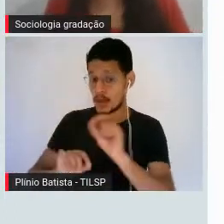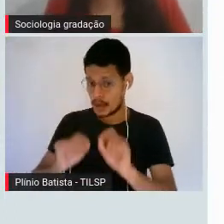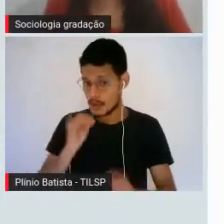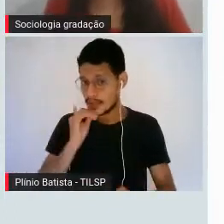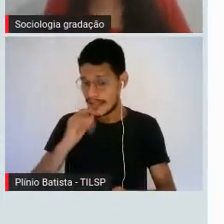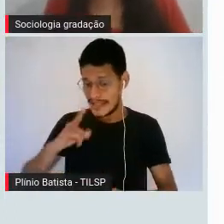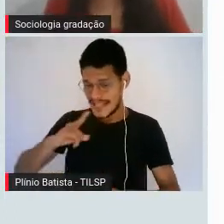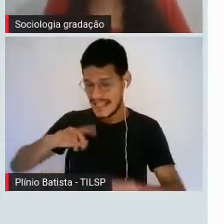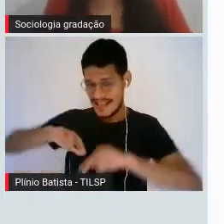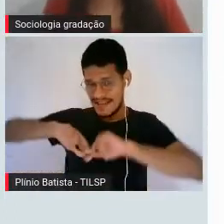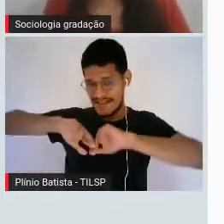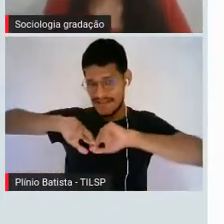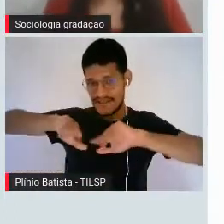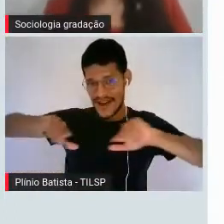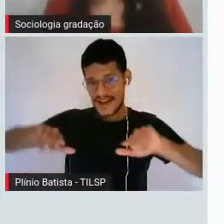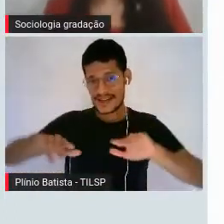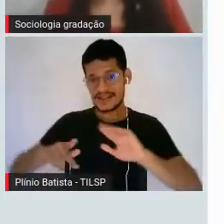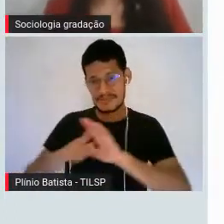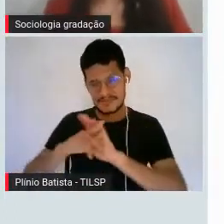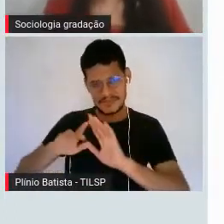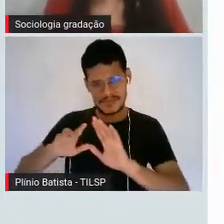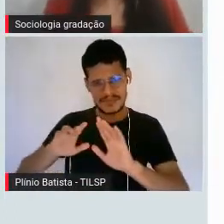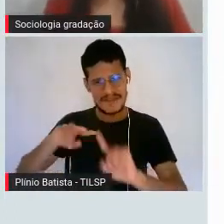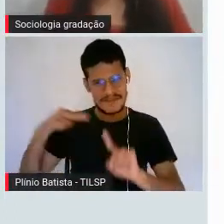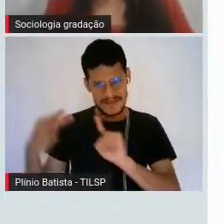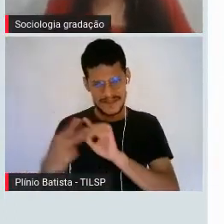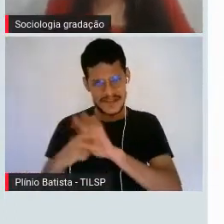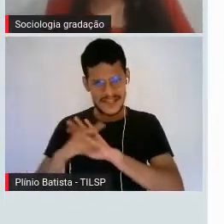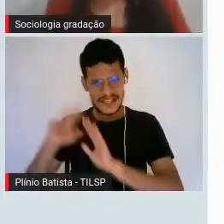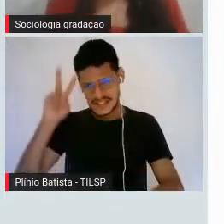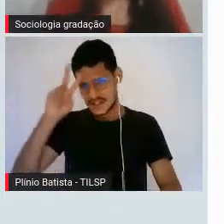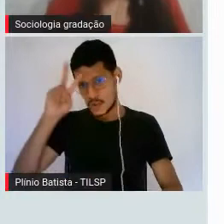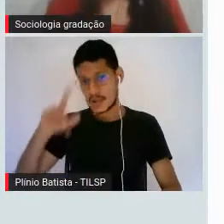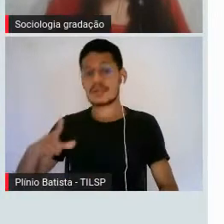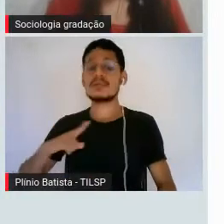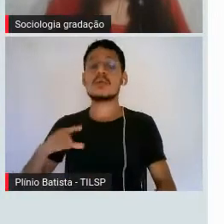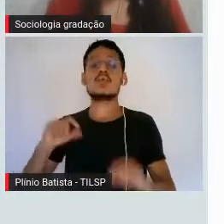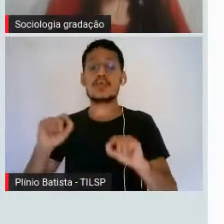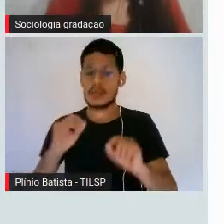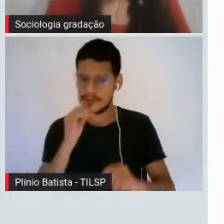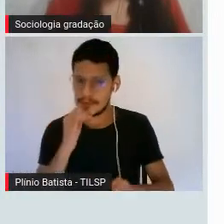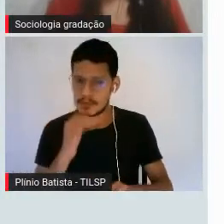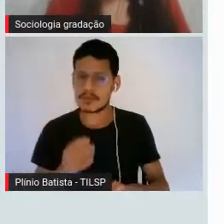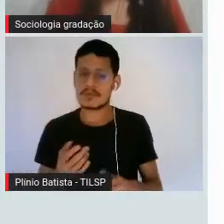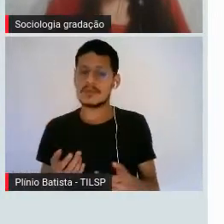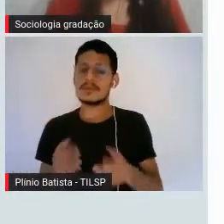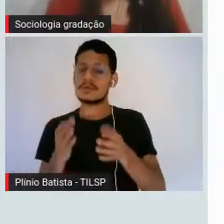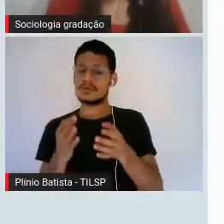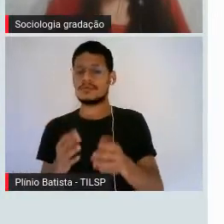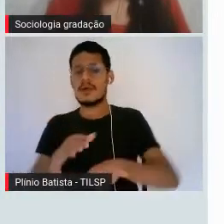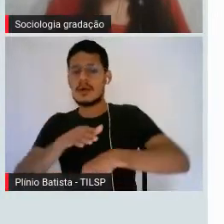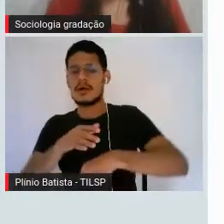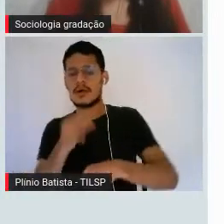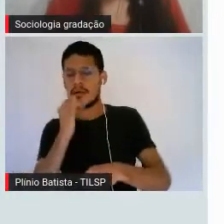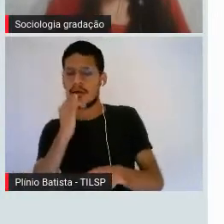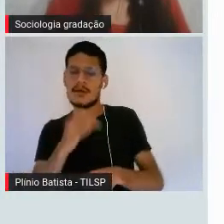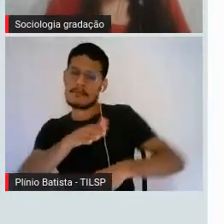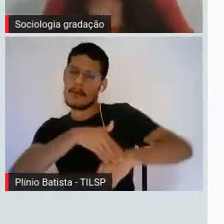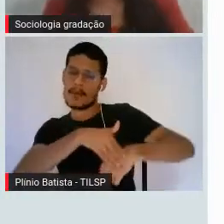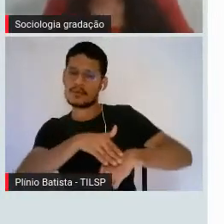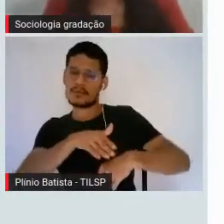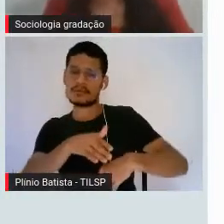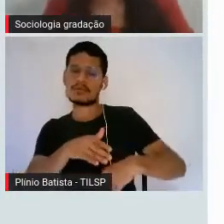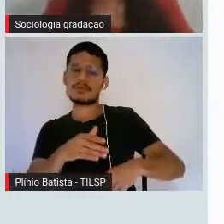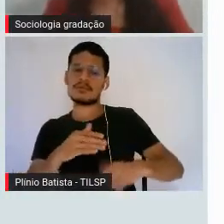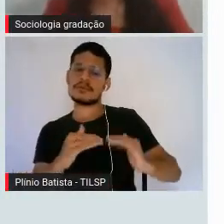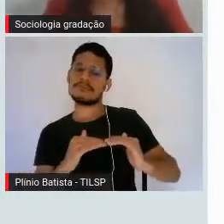de afirmações e negações que dariam lugar a momentos mais altos.